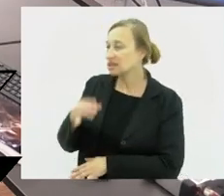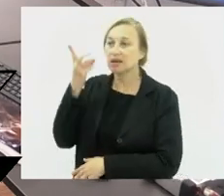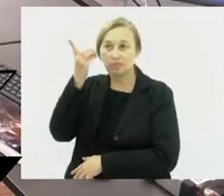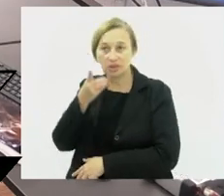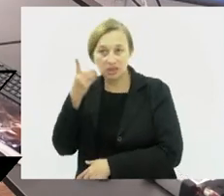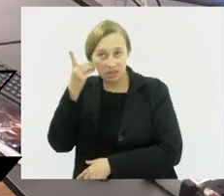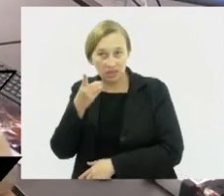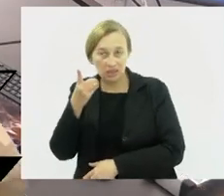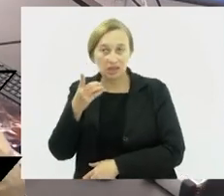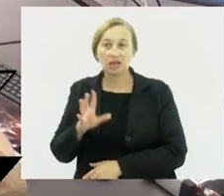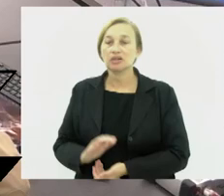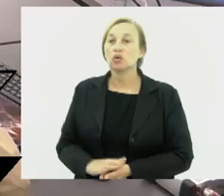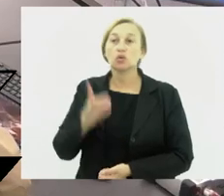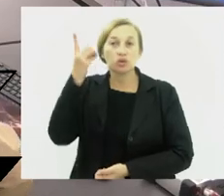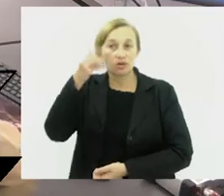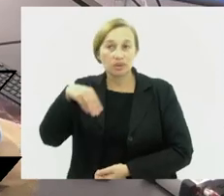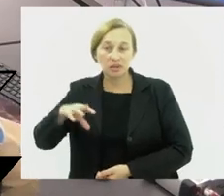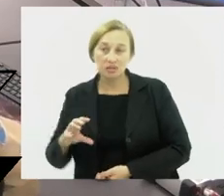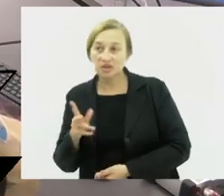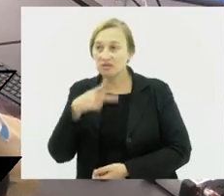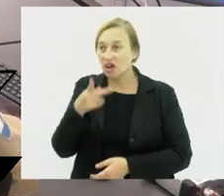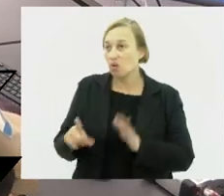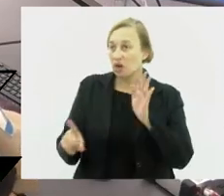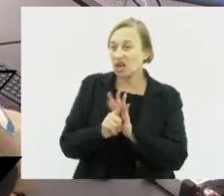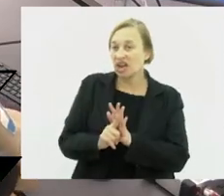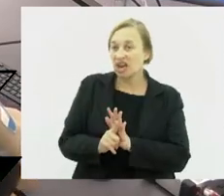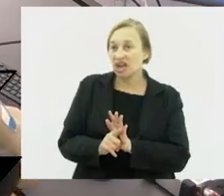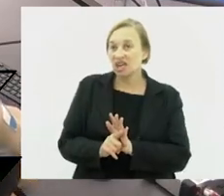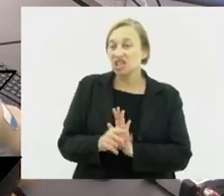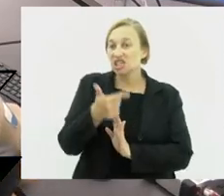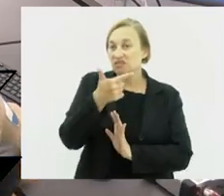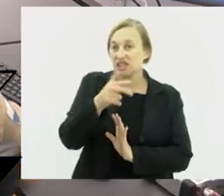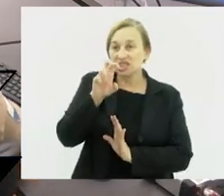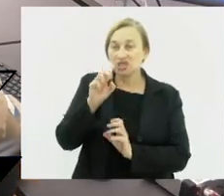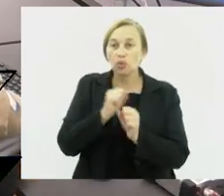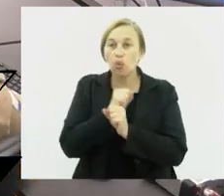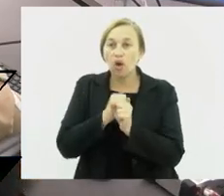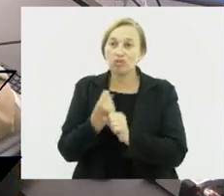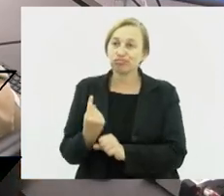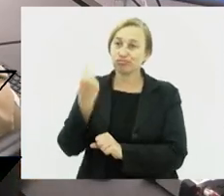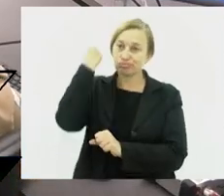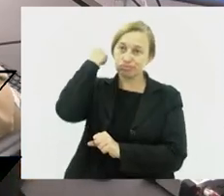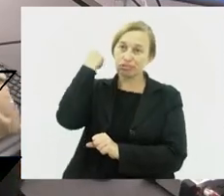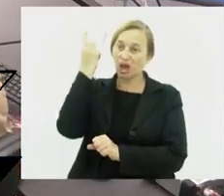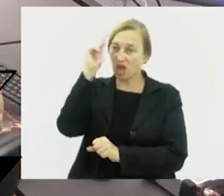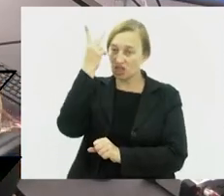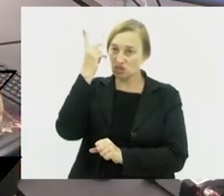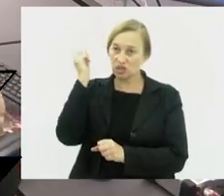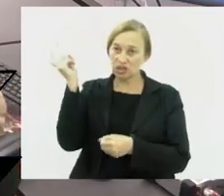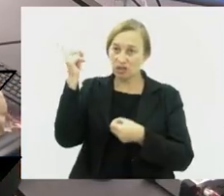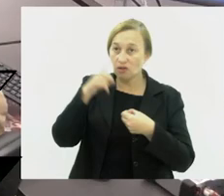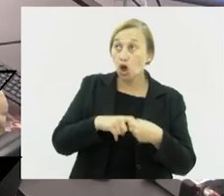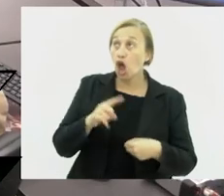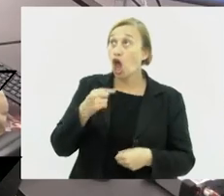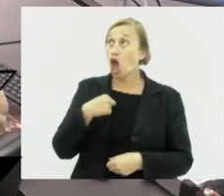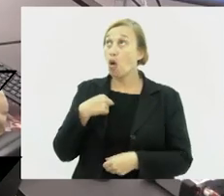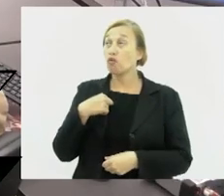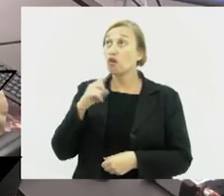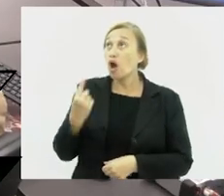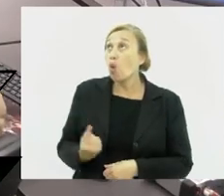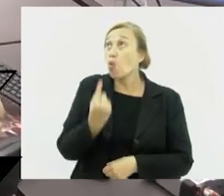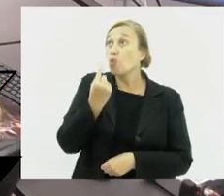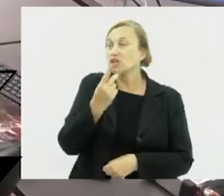O deputado Carlos Mink falou, poxa, a lei de 25 anos atrás, a história está voltando. Eu acho que eu fui a única pessoa